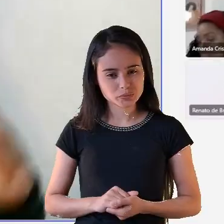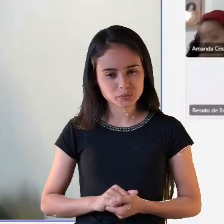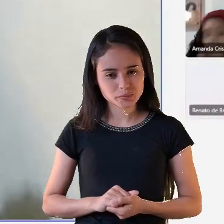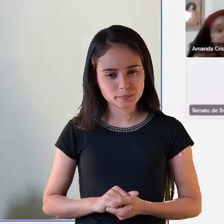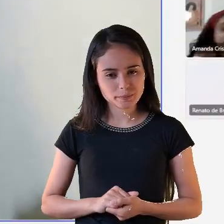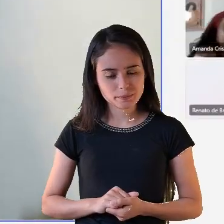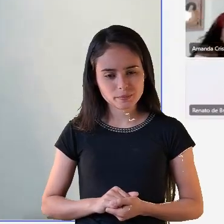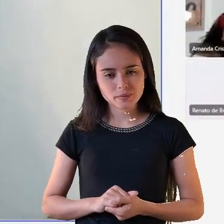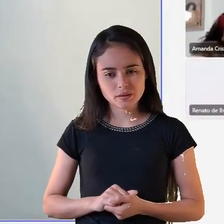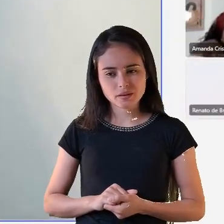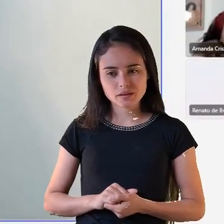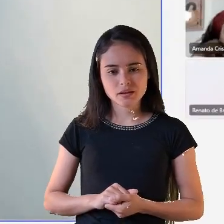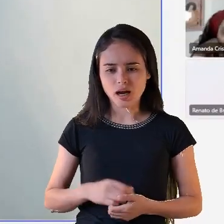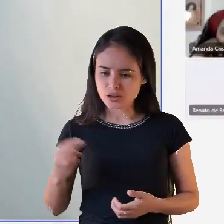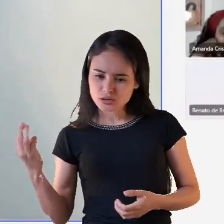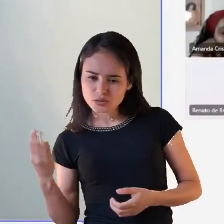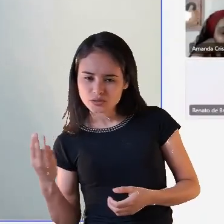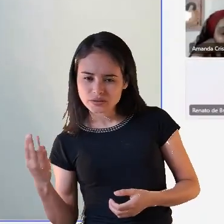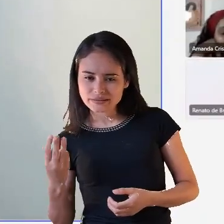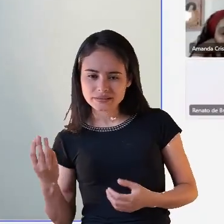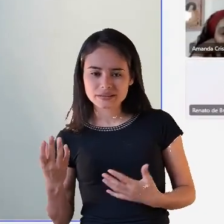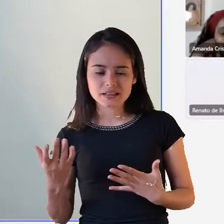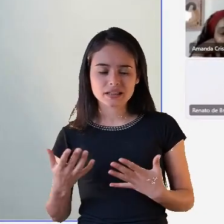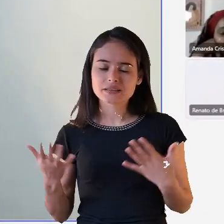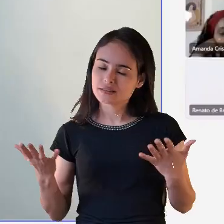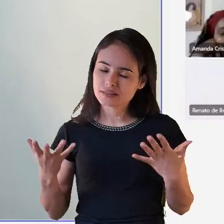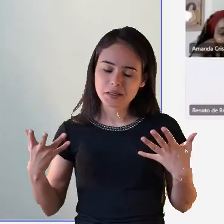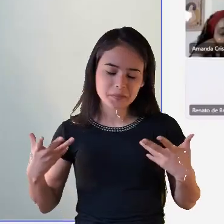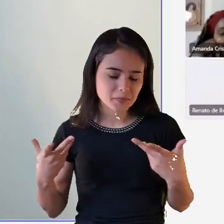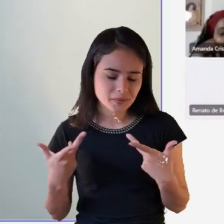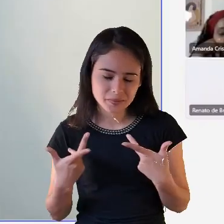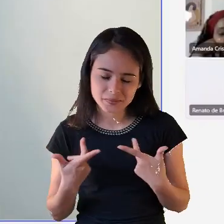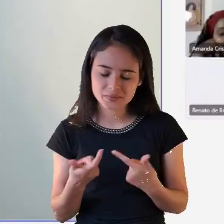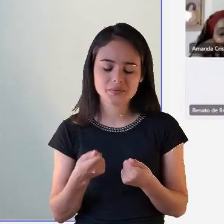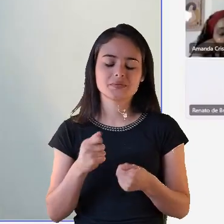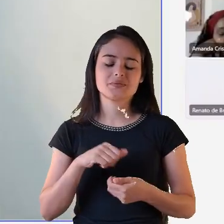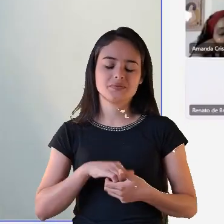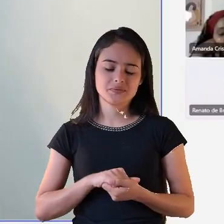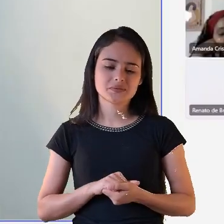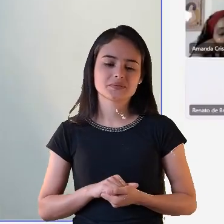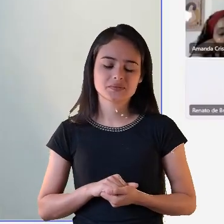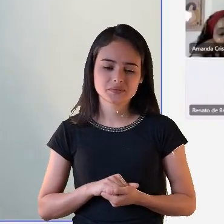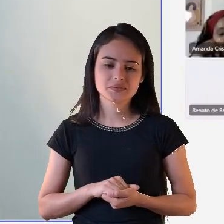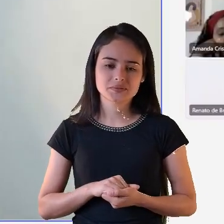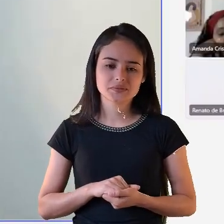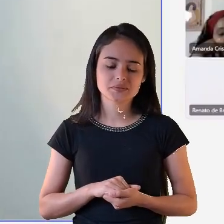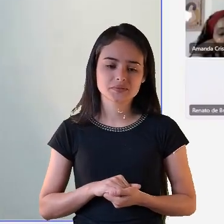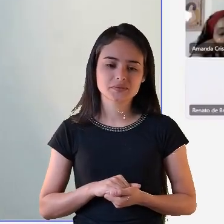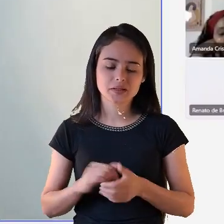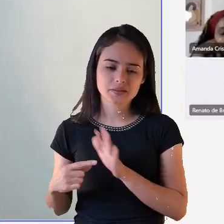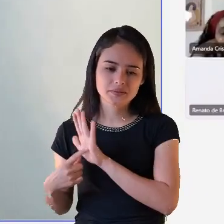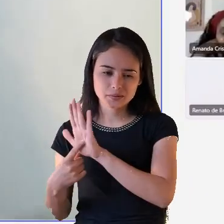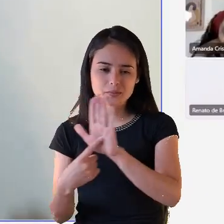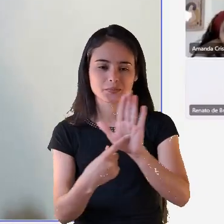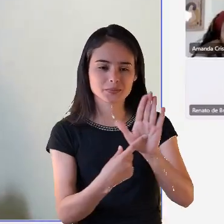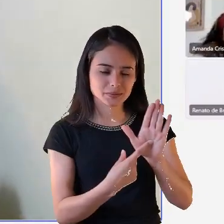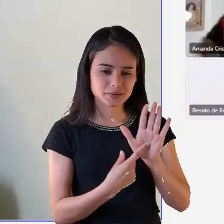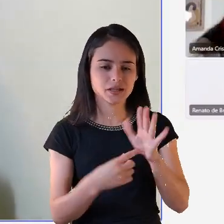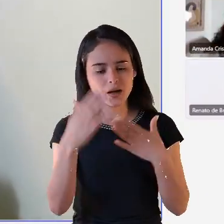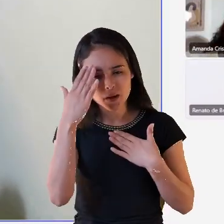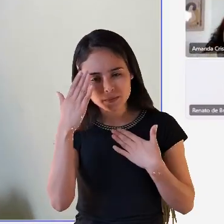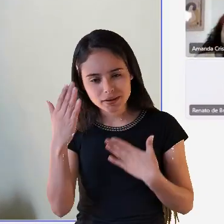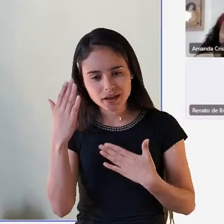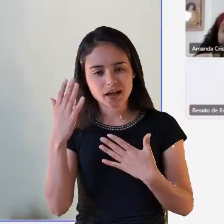ótima companhia, né? Vão ser mais outras 2 aulas incríveis para Flavir. Obrigado a vocês.